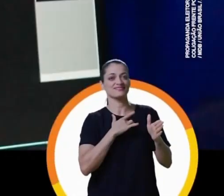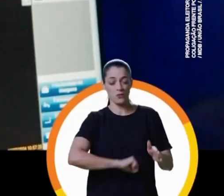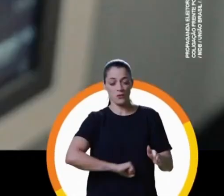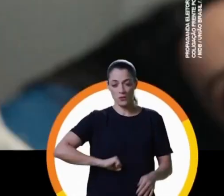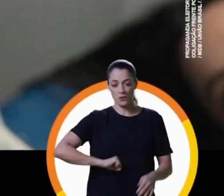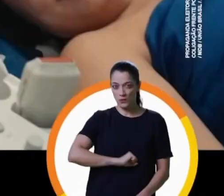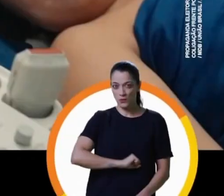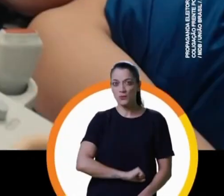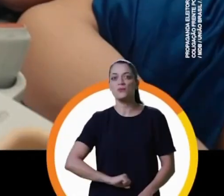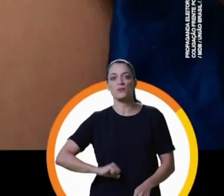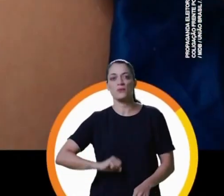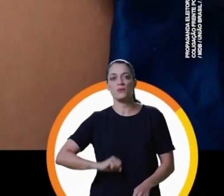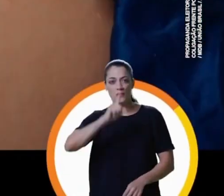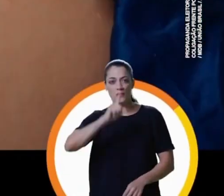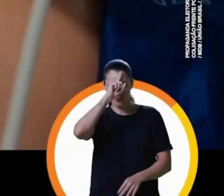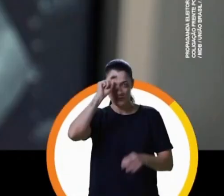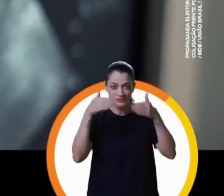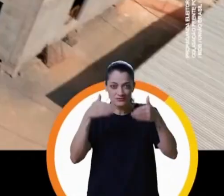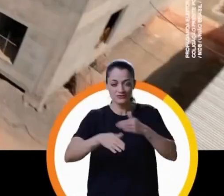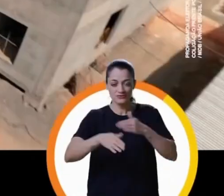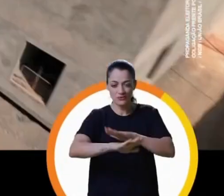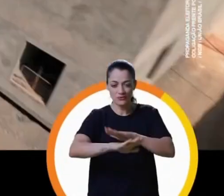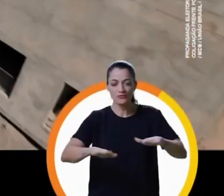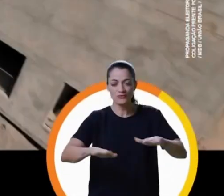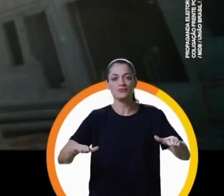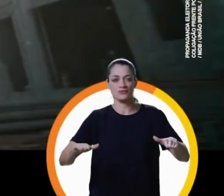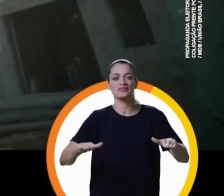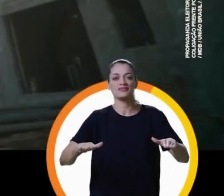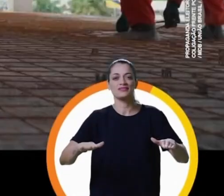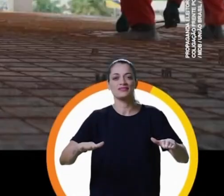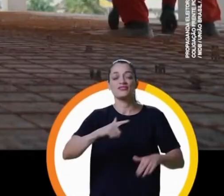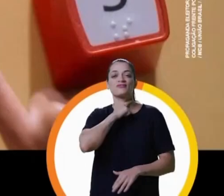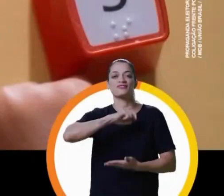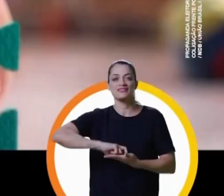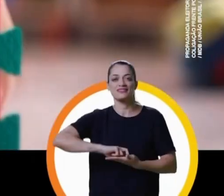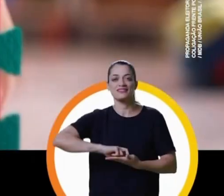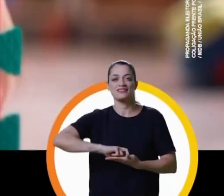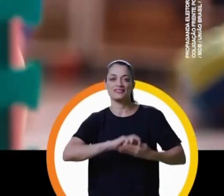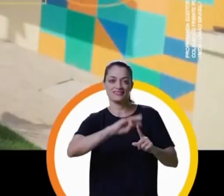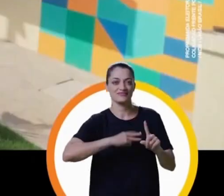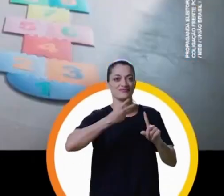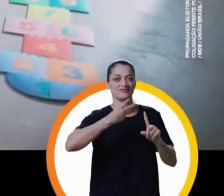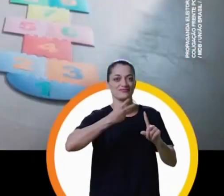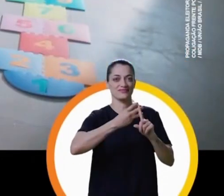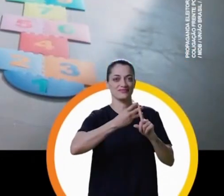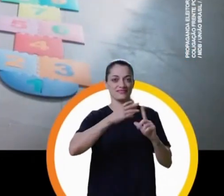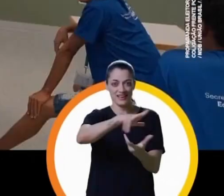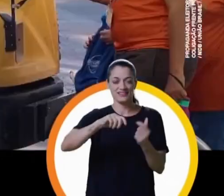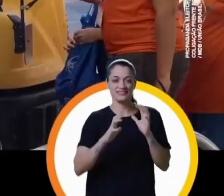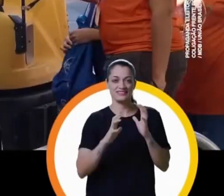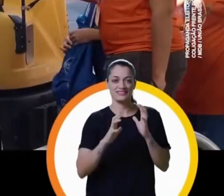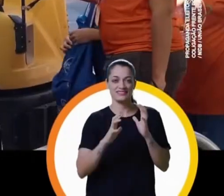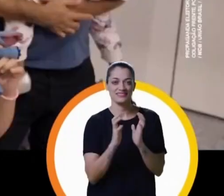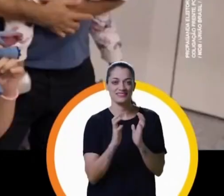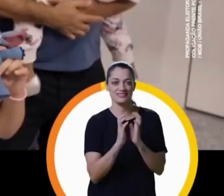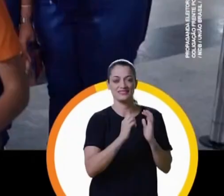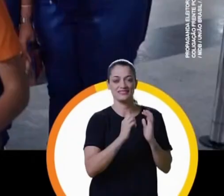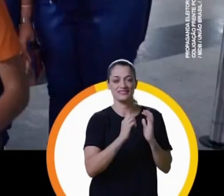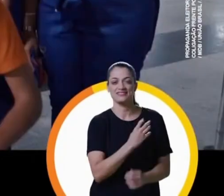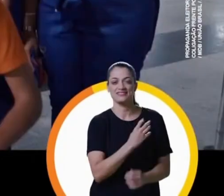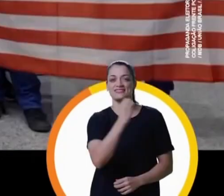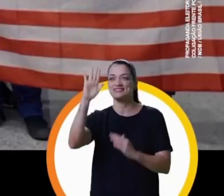por imagem, ultrassom mais perto, hospital da criança, triplo de vagas de creche, Recife no mundo.